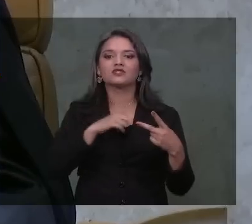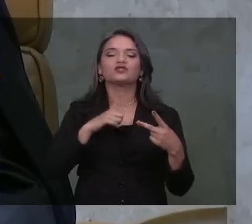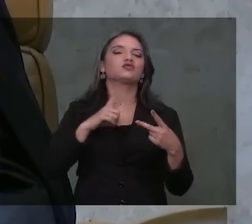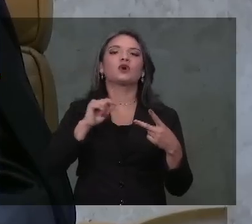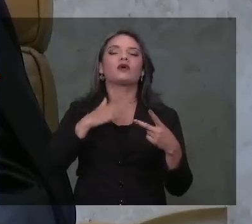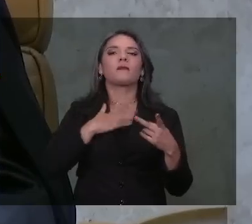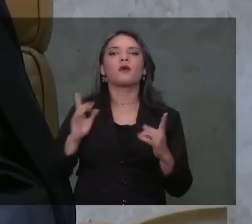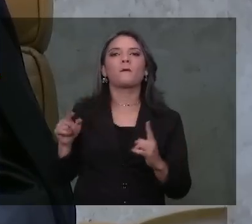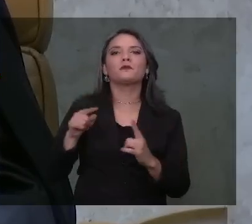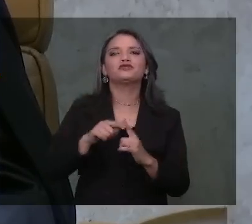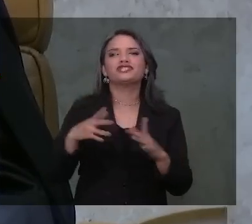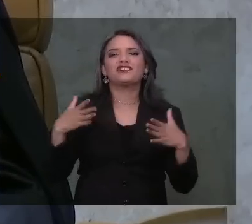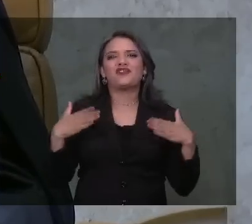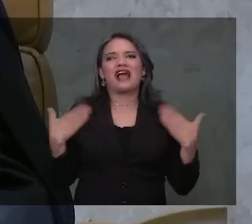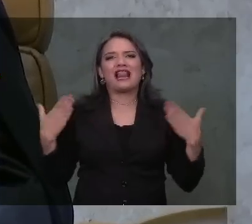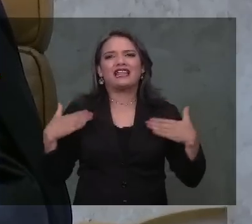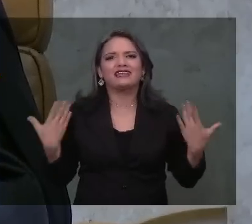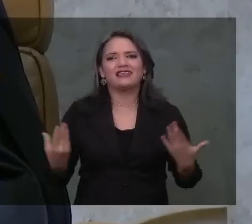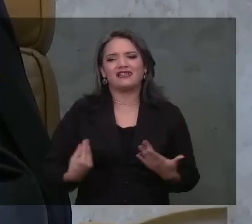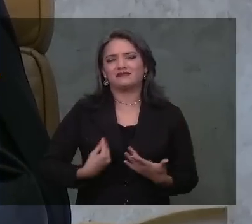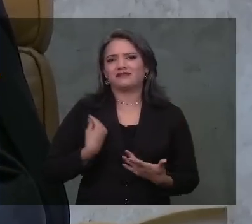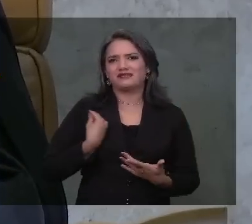motivação e alegria pela vida fora.